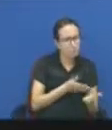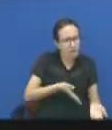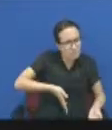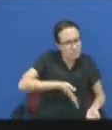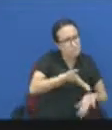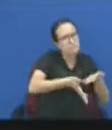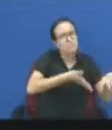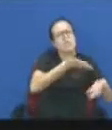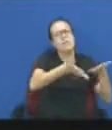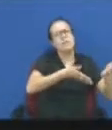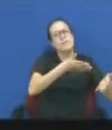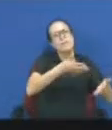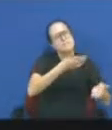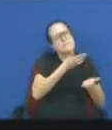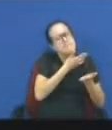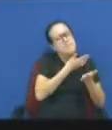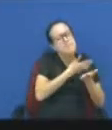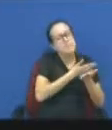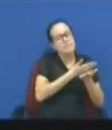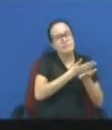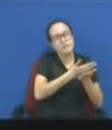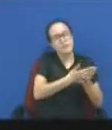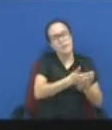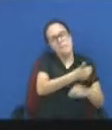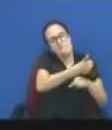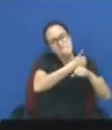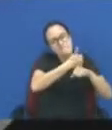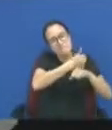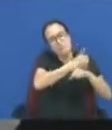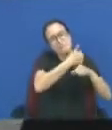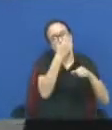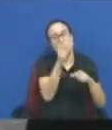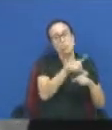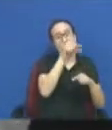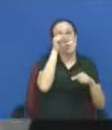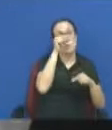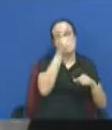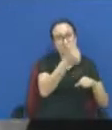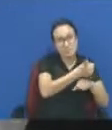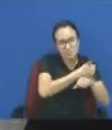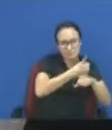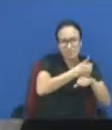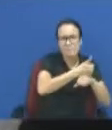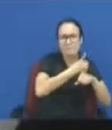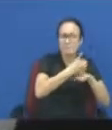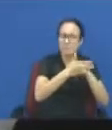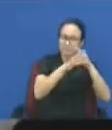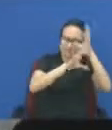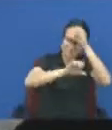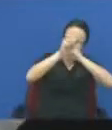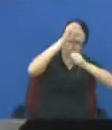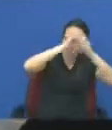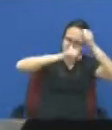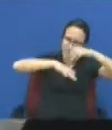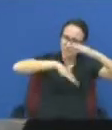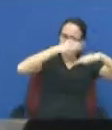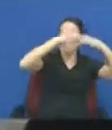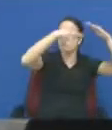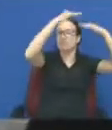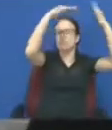praticar uma profissão, a opinar por uma profissão e aprender.